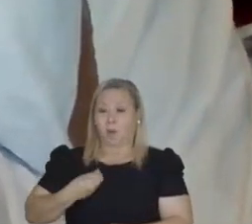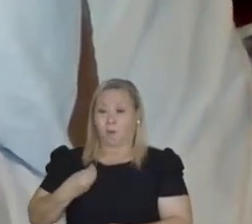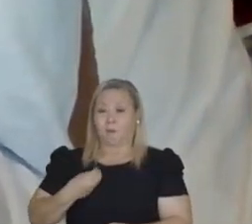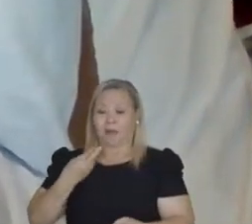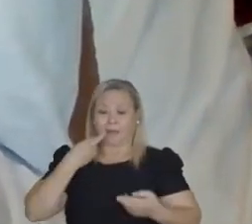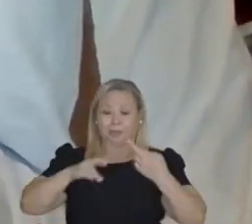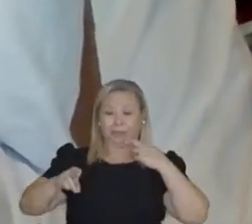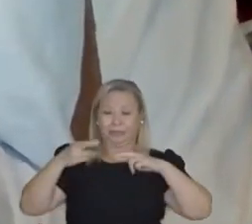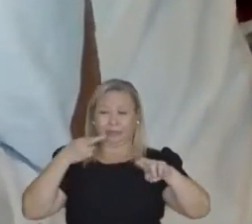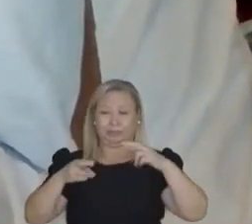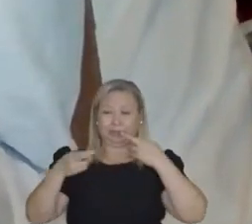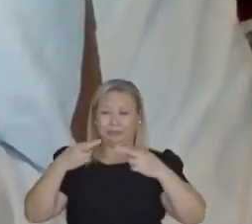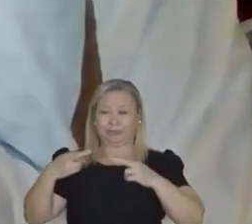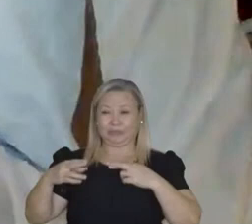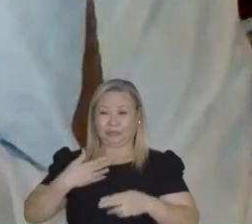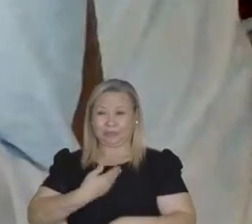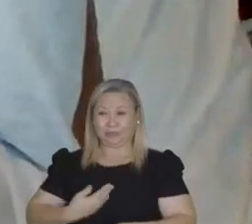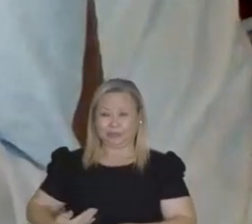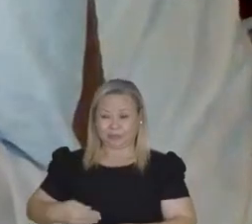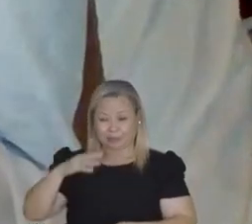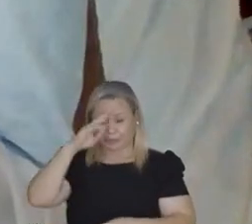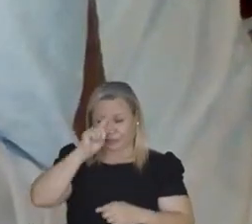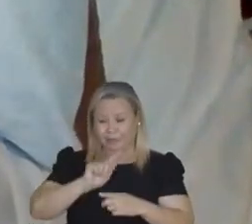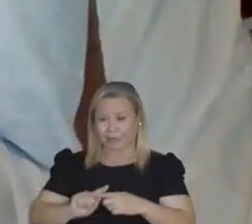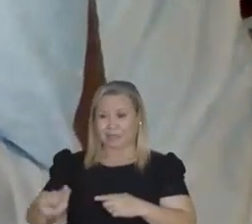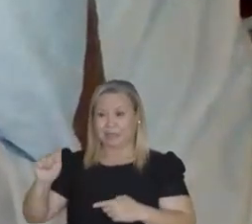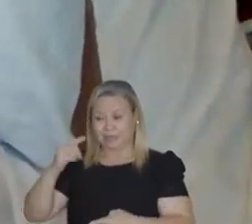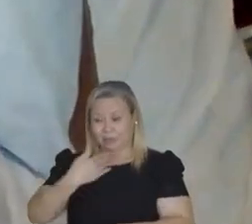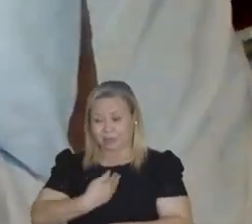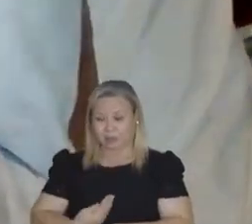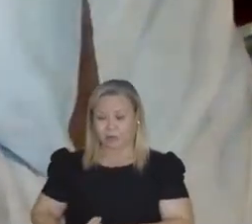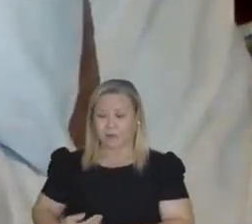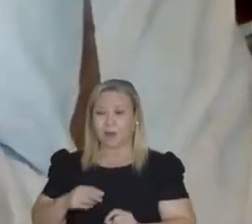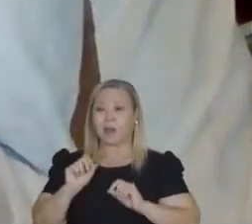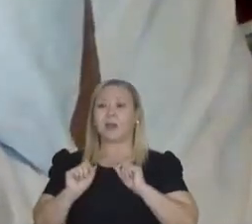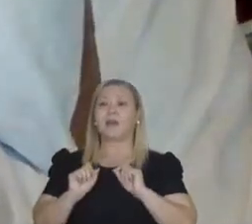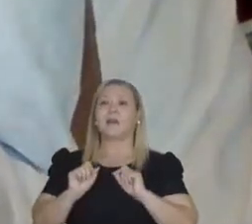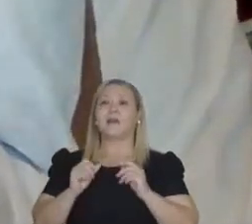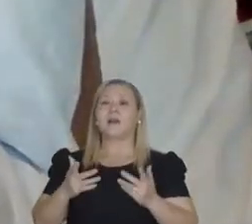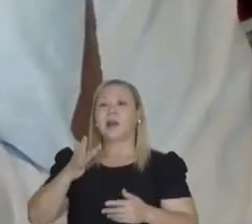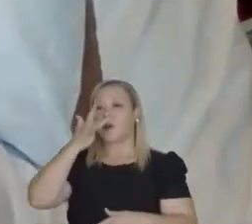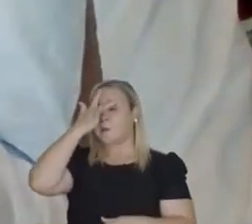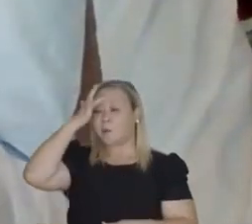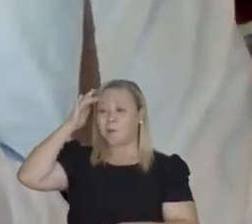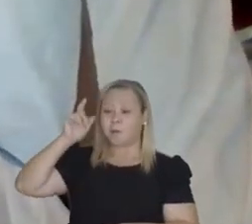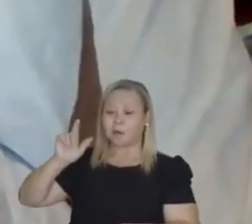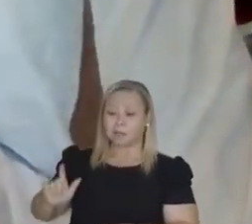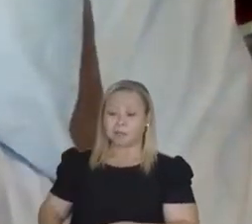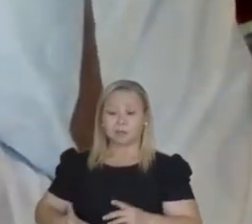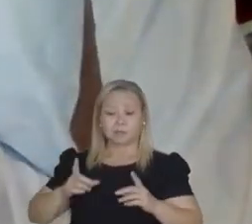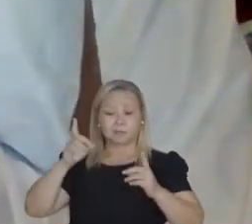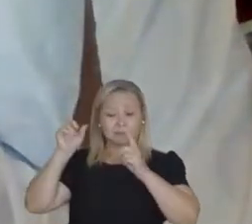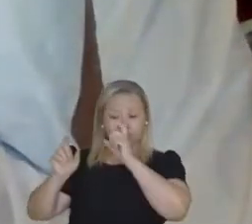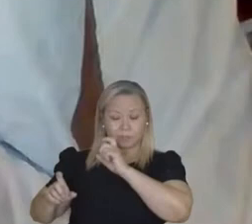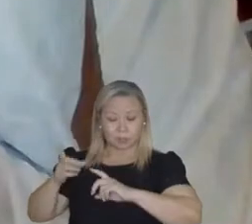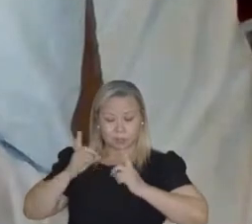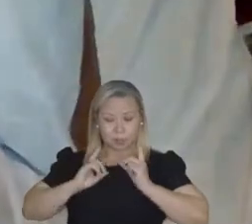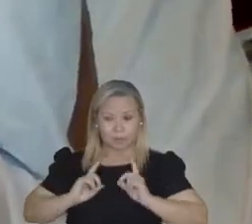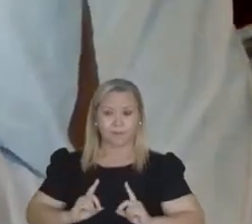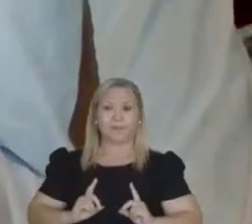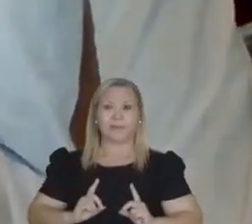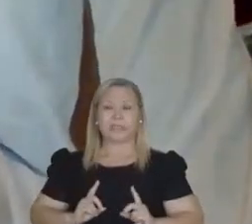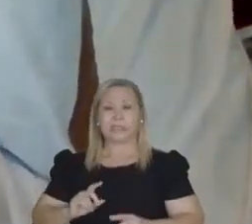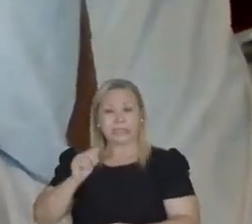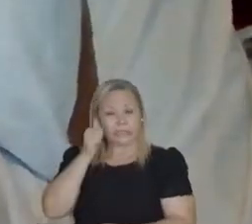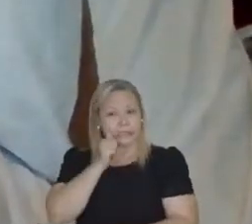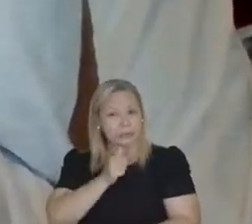ataque dessa gestão deste governo para pessoas com deficiência, para